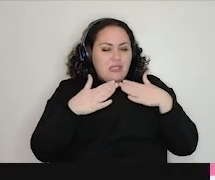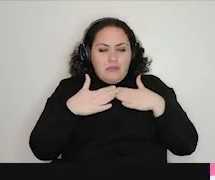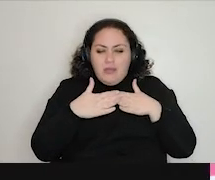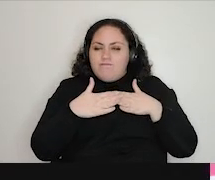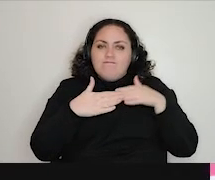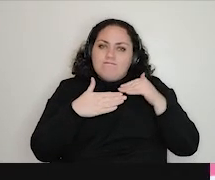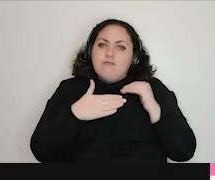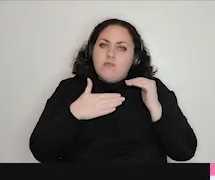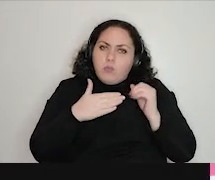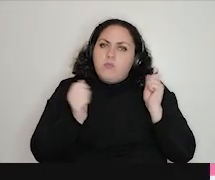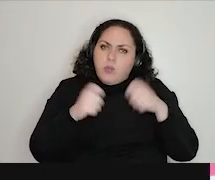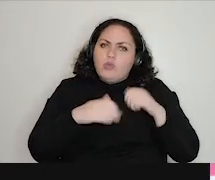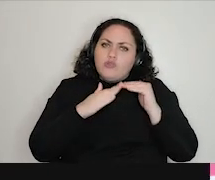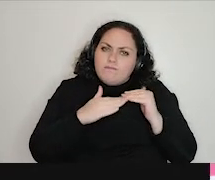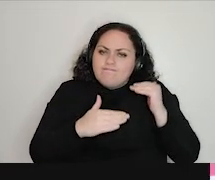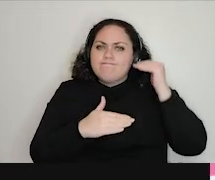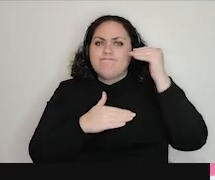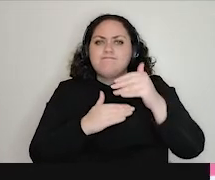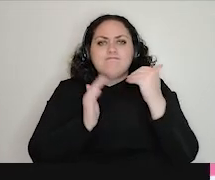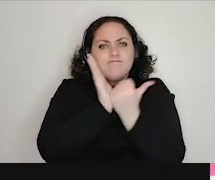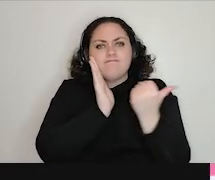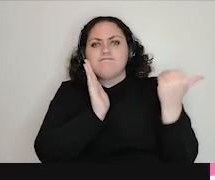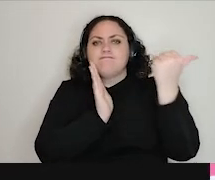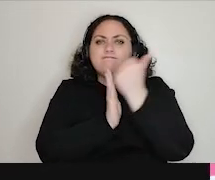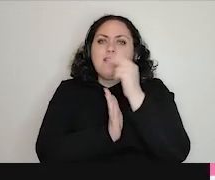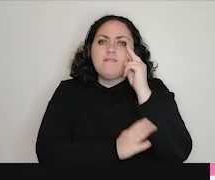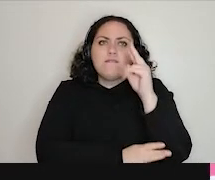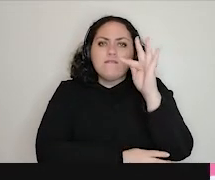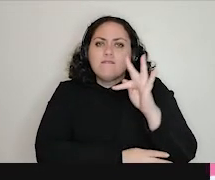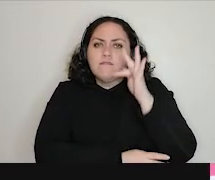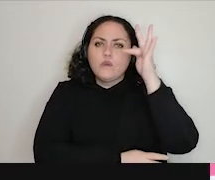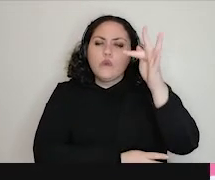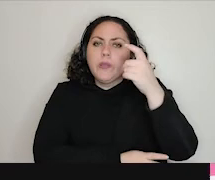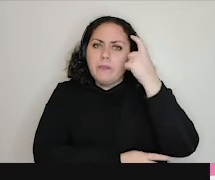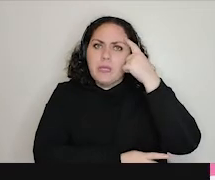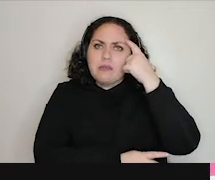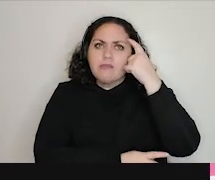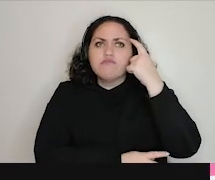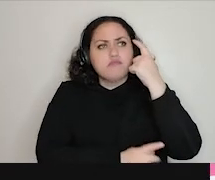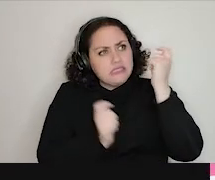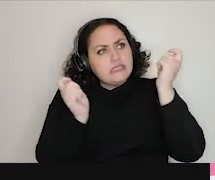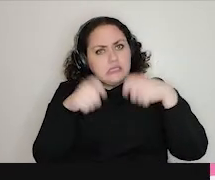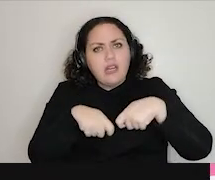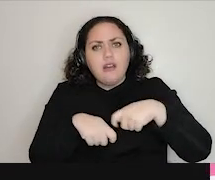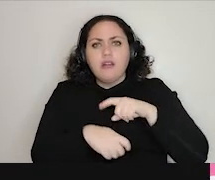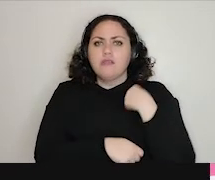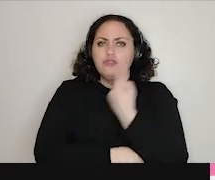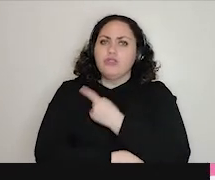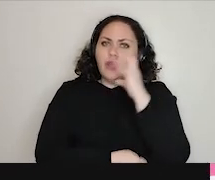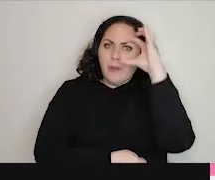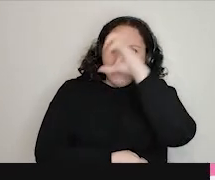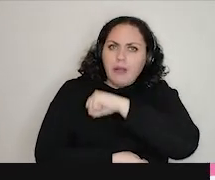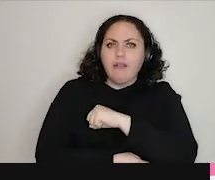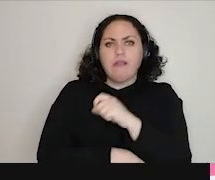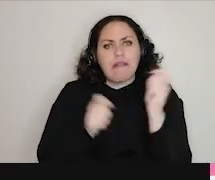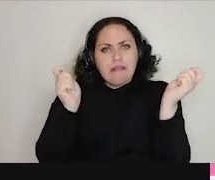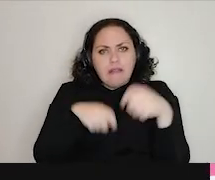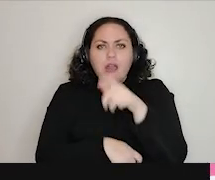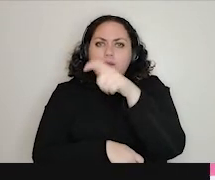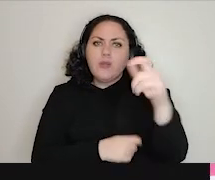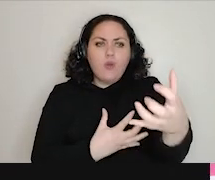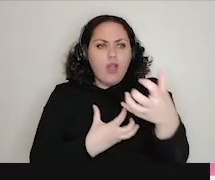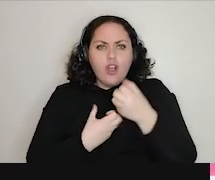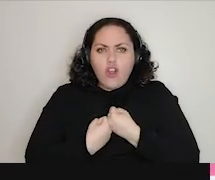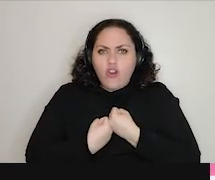foi ensinado, aquilo que está posto. A gente pode olhar de uma maneira diferente para o horizonte e entender que é possível sim a gente aprender